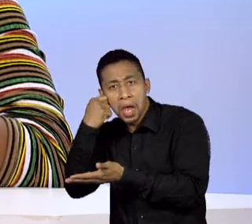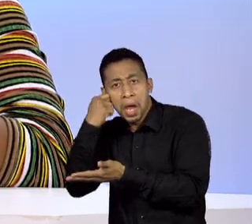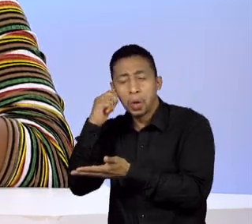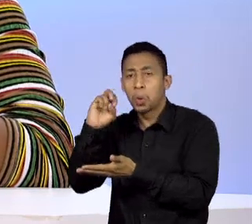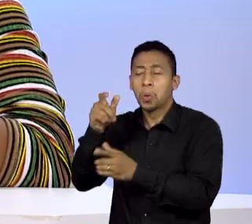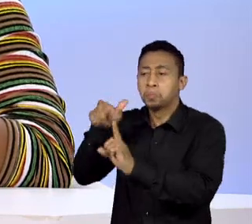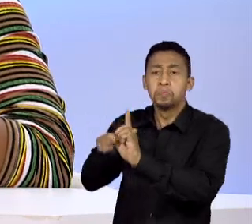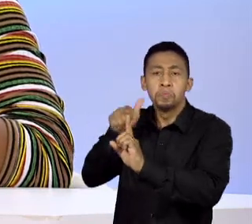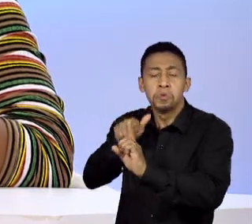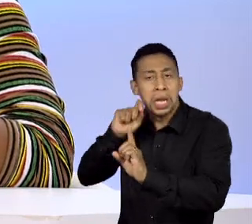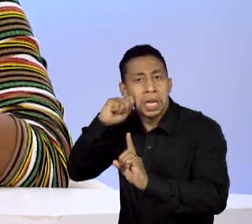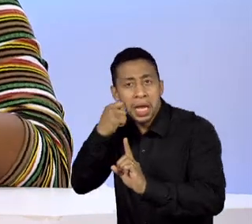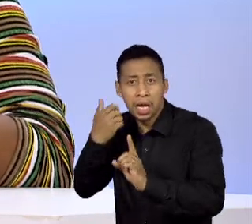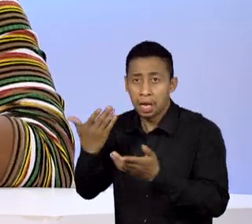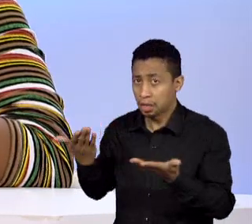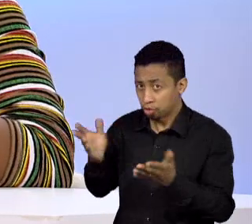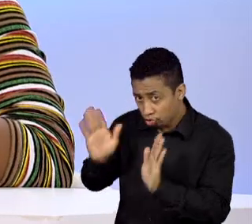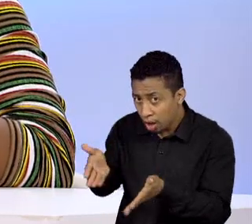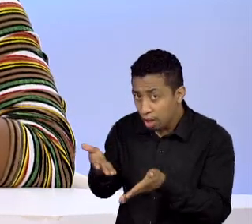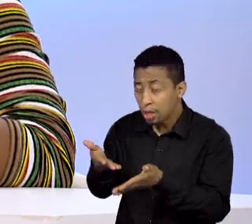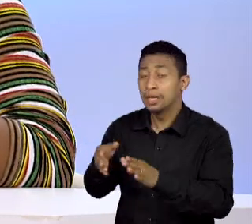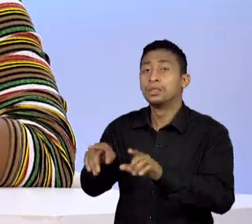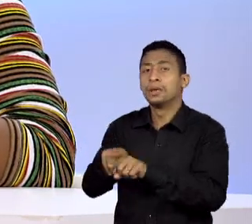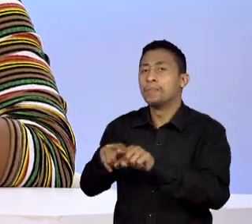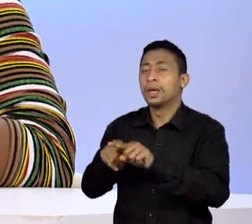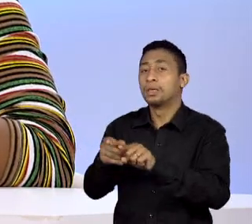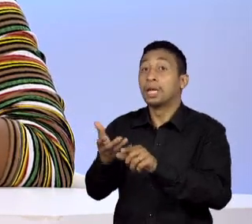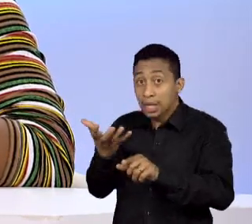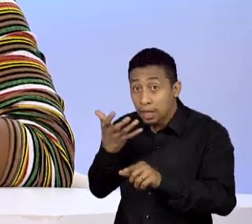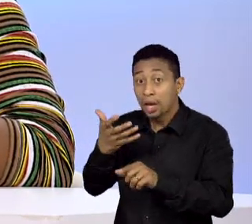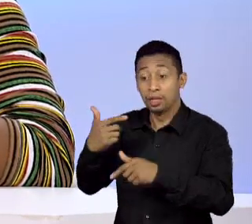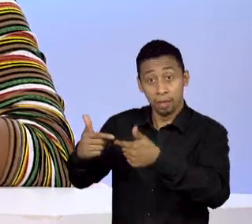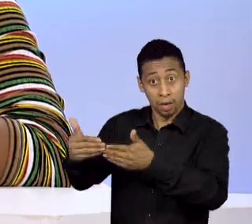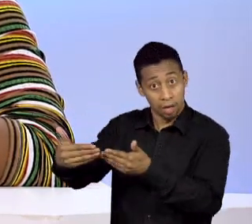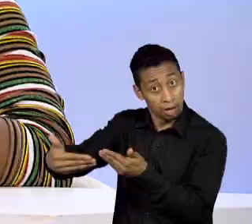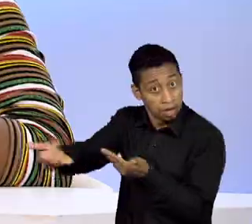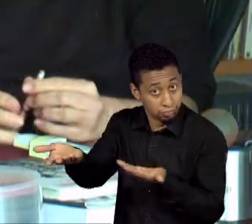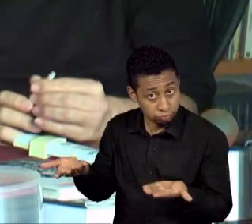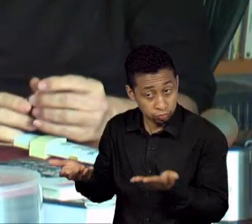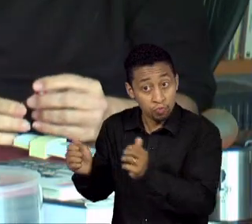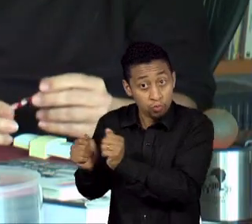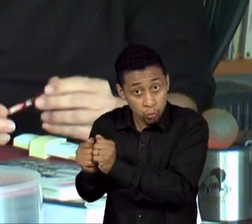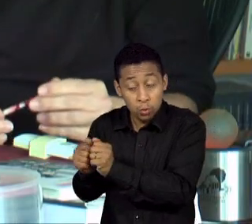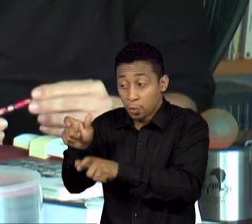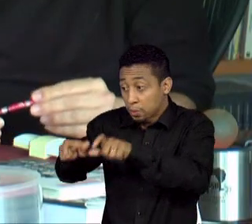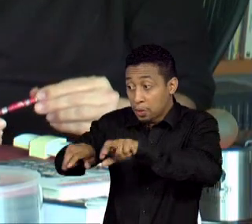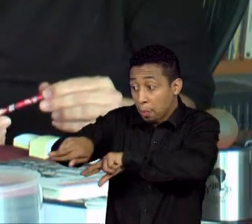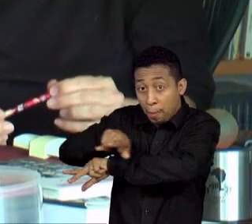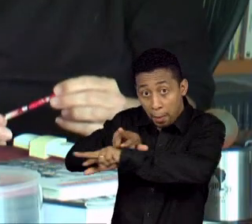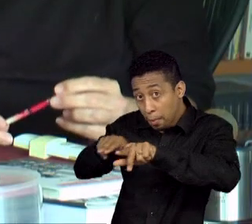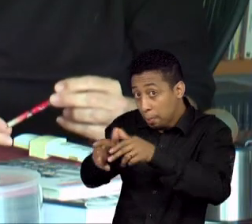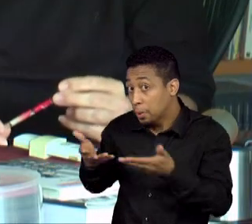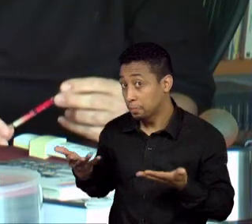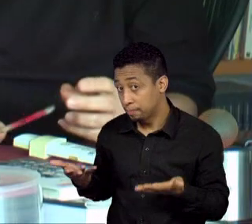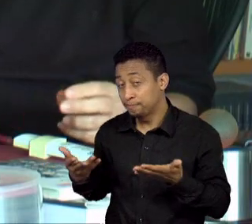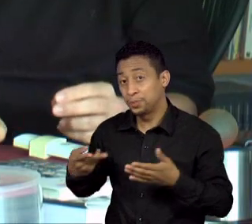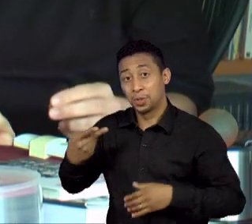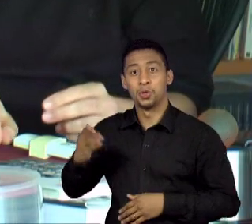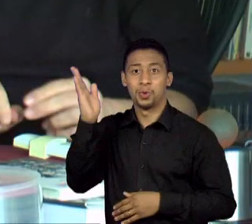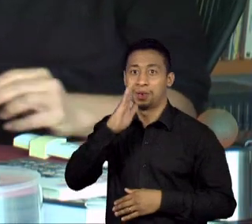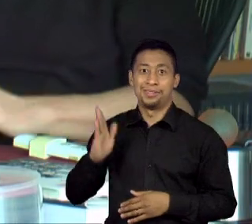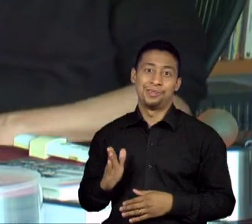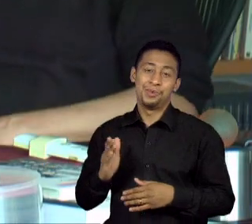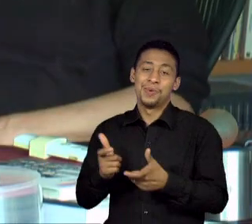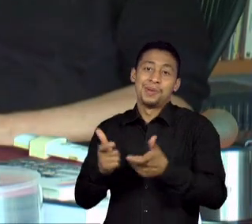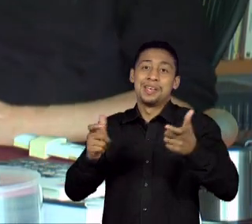pretendem trabalhar? Como é que vocês enxergam essa questão, né, da diversidade né, nas nossas narrativas, né? Nós somos um país onde